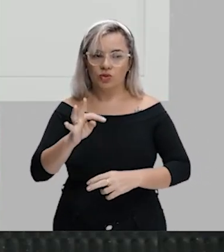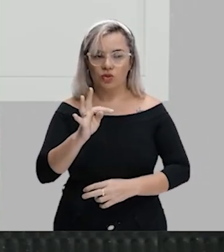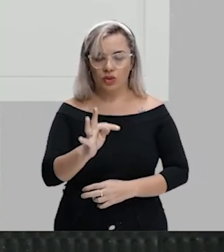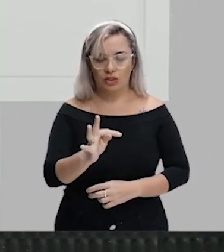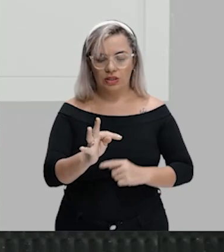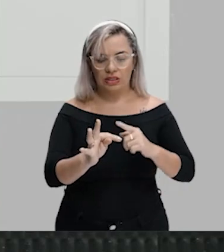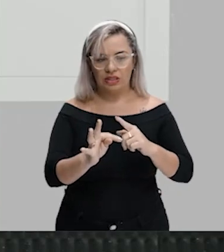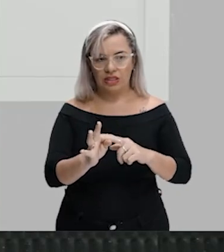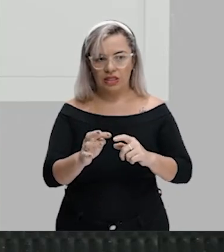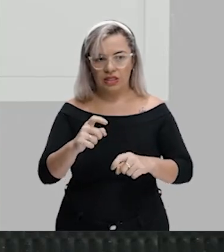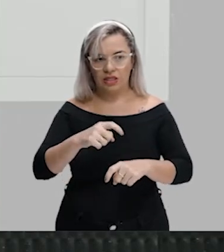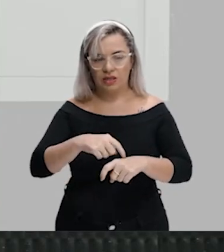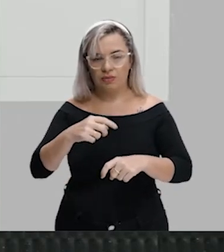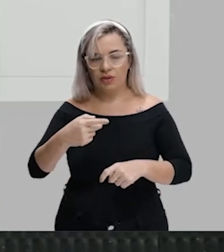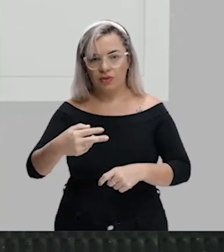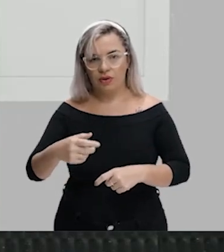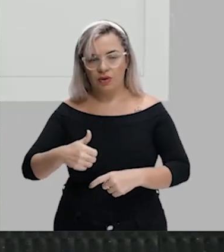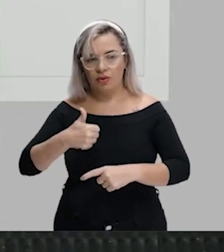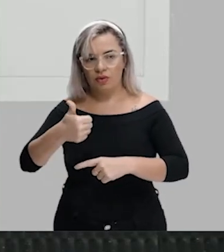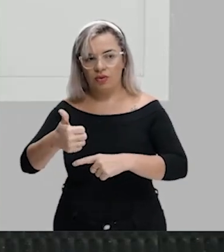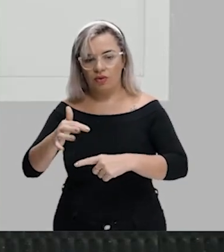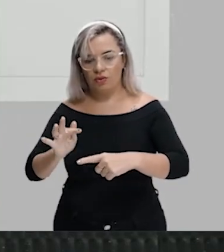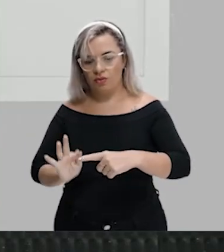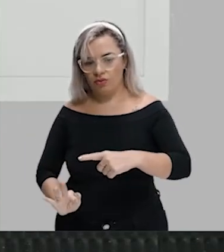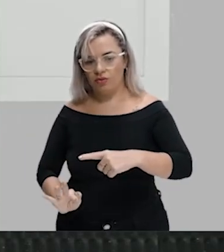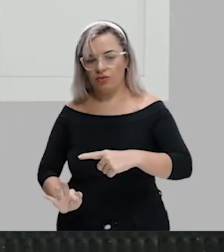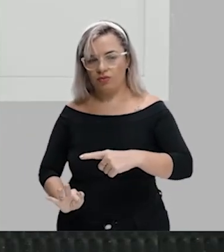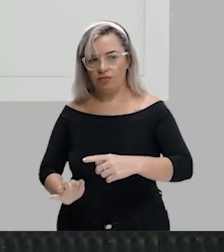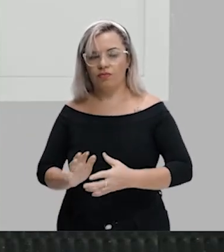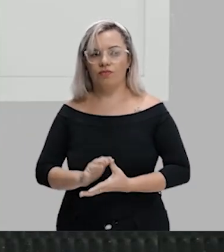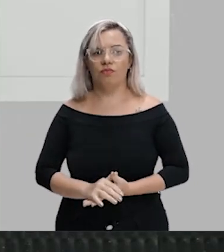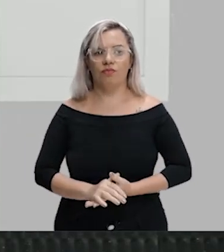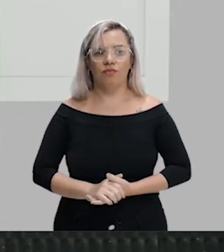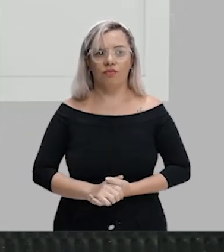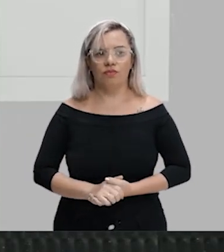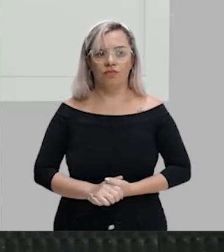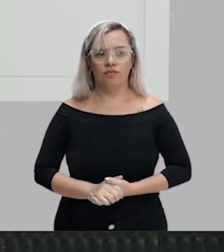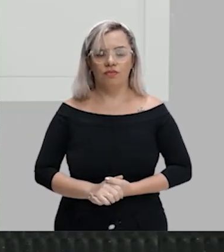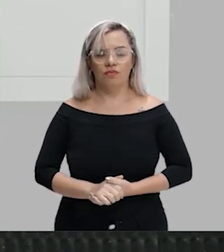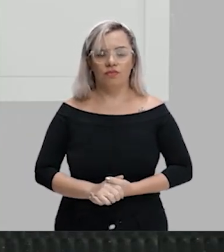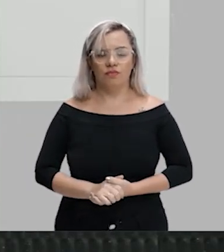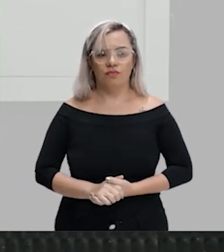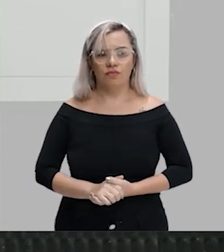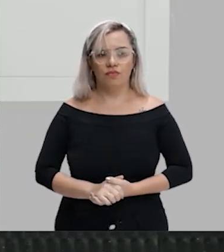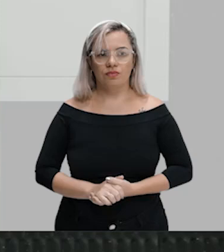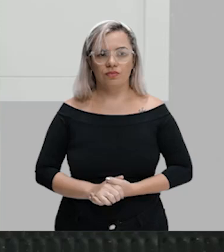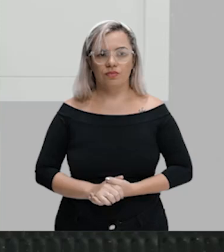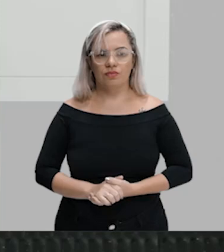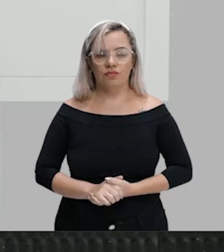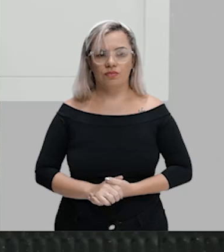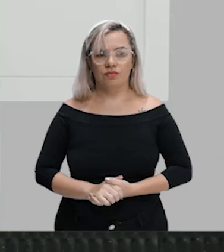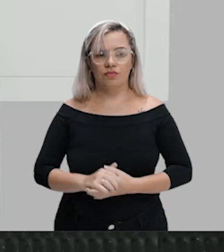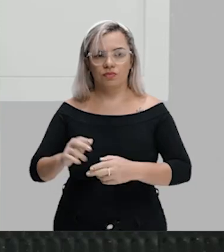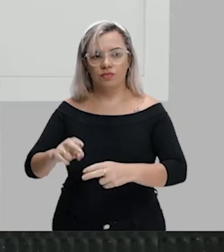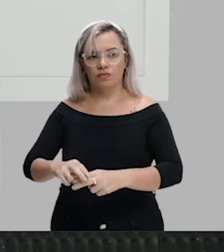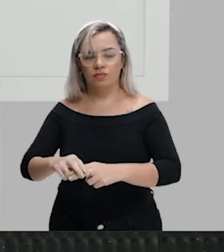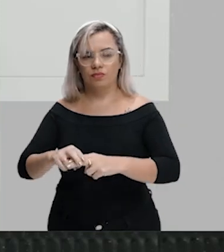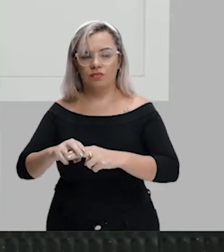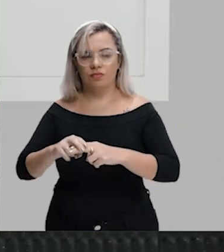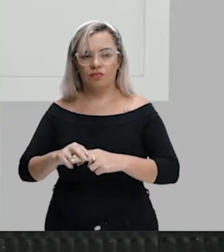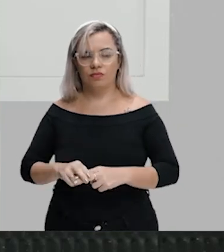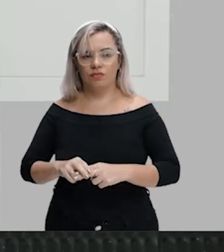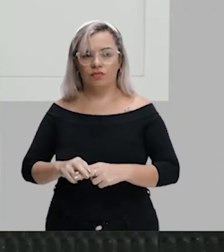certo? Então, o tempo, né, que vai ser o período aí, é 1 sobre 10,